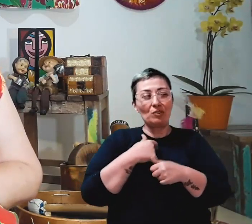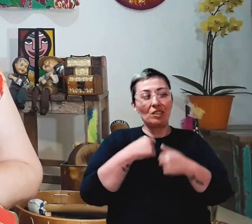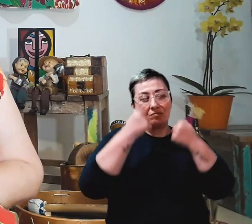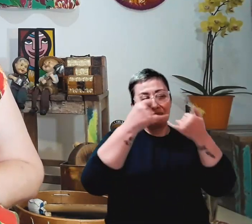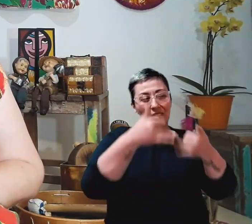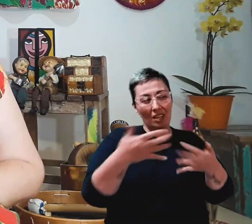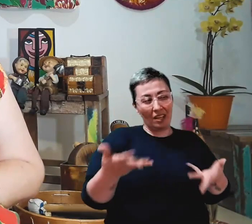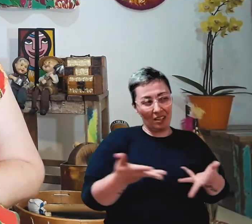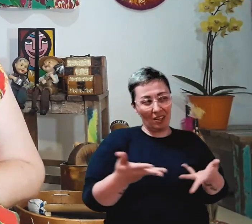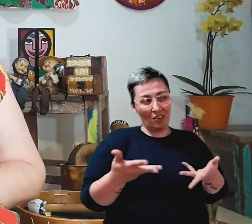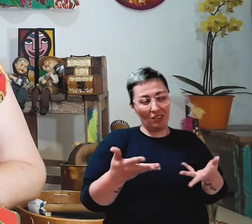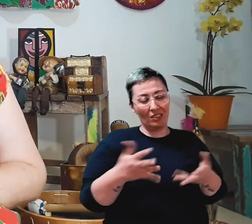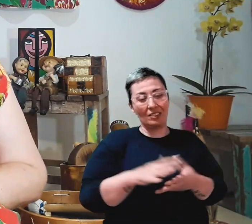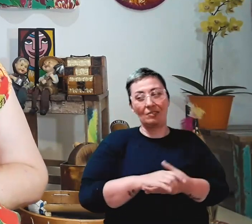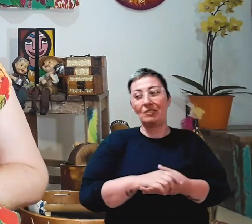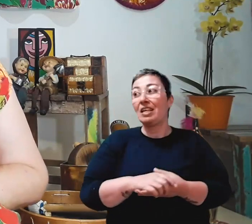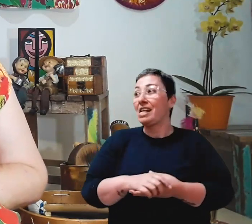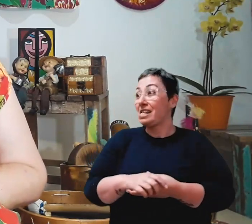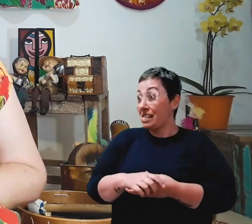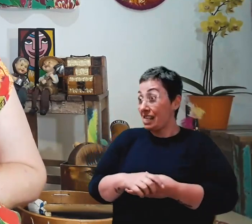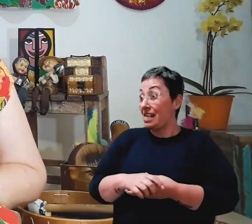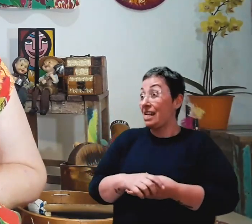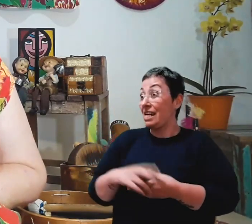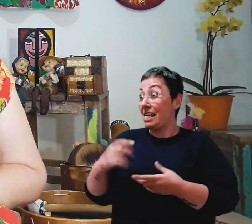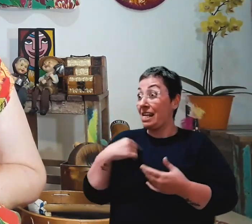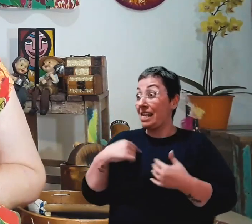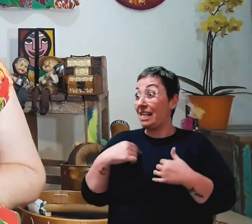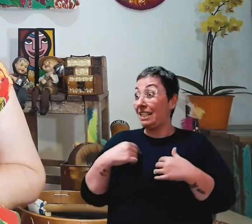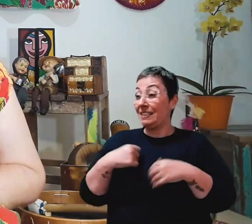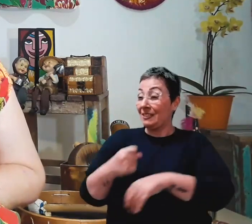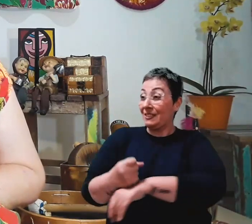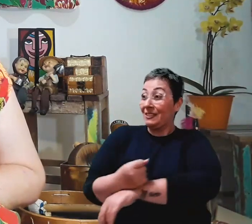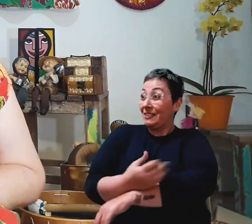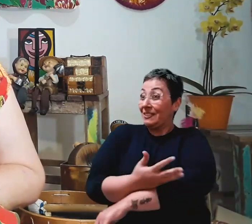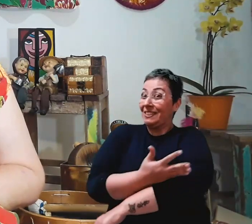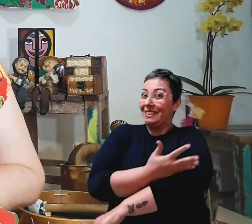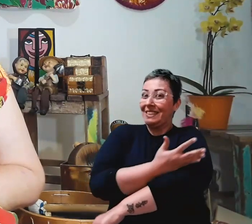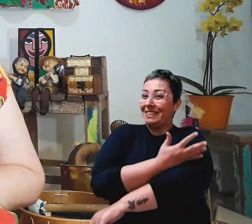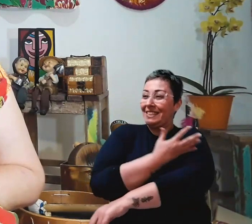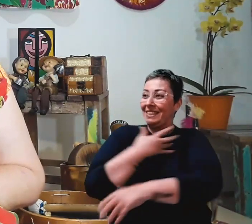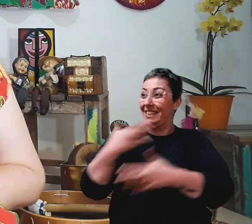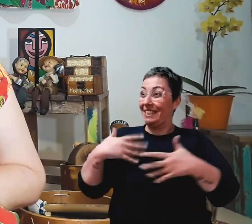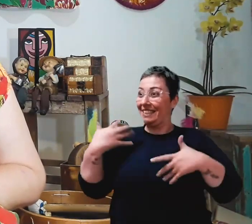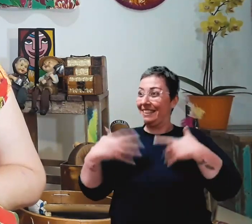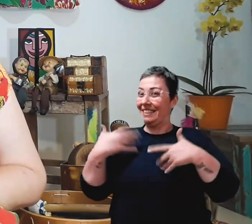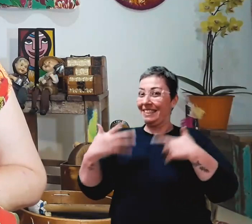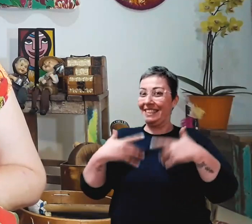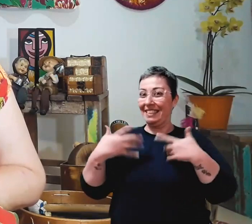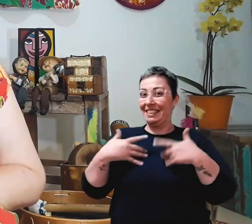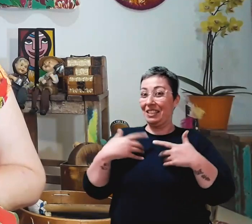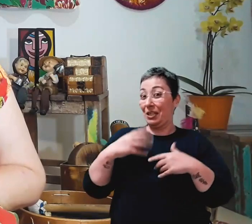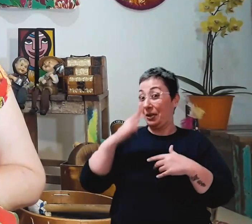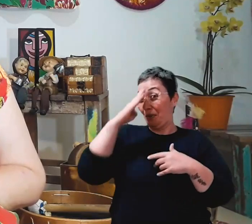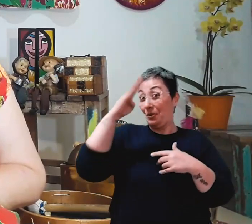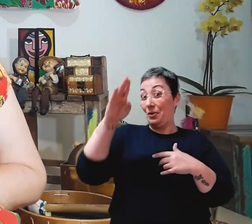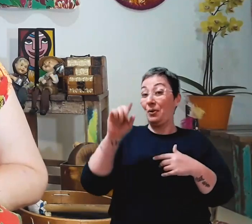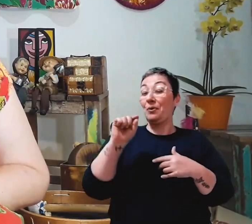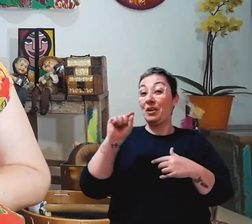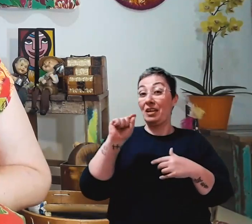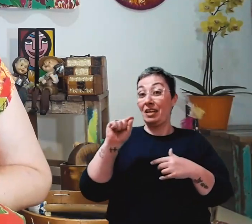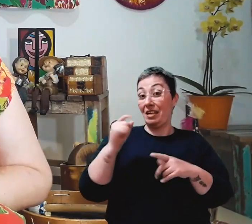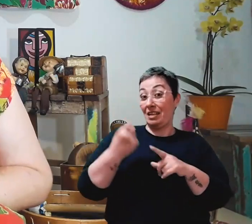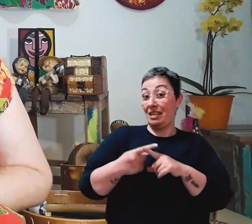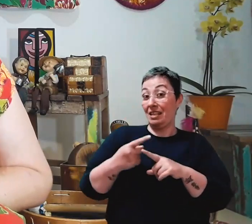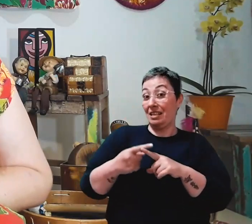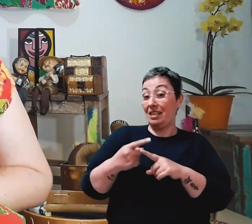agora. Eu ficava toda emocionada, toda animada, principalmente